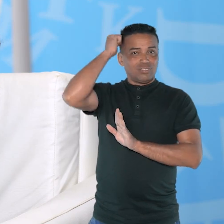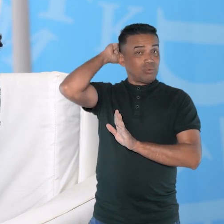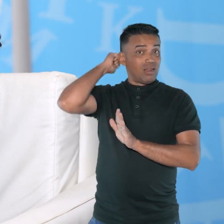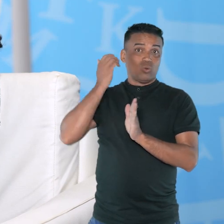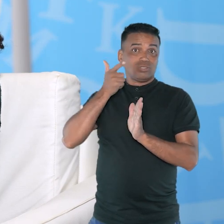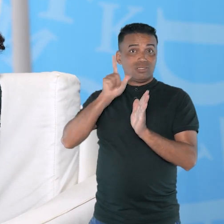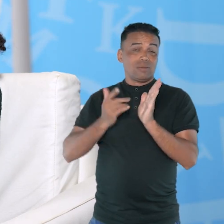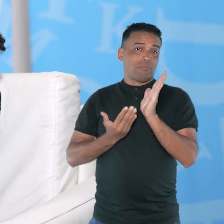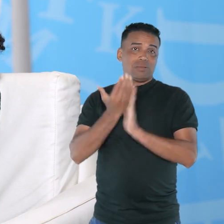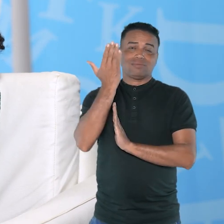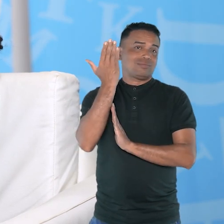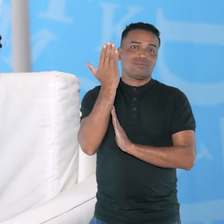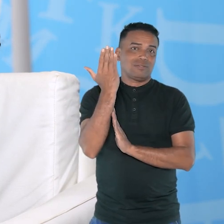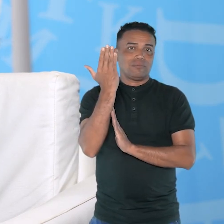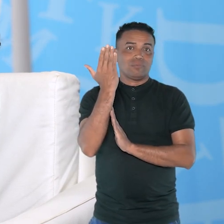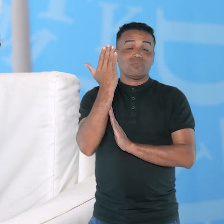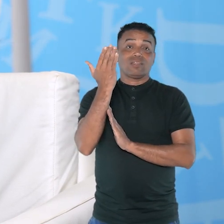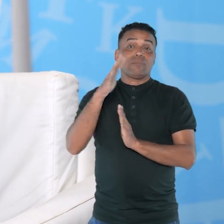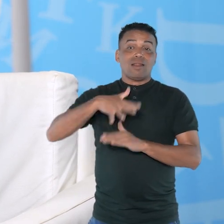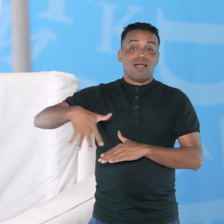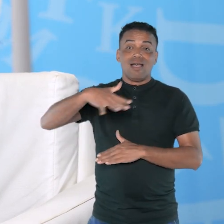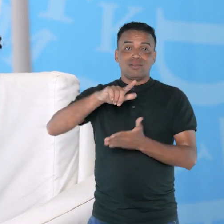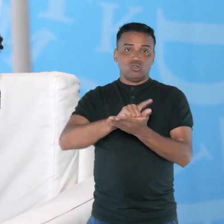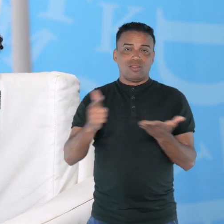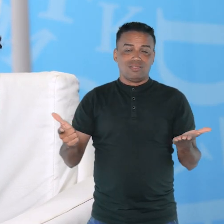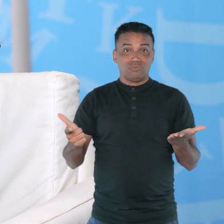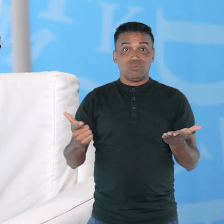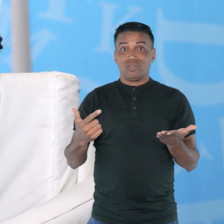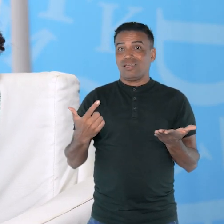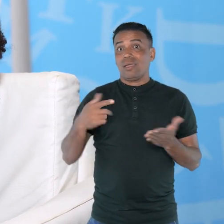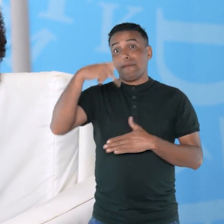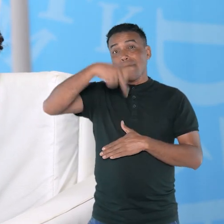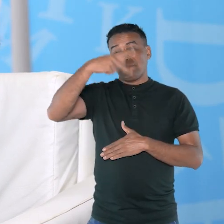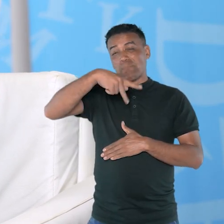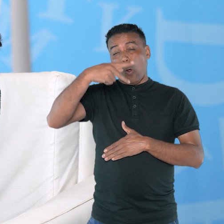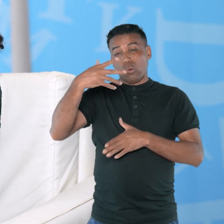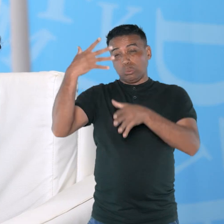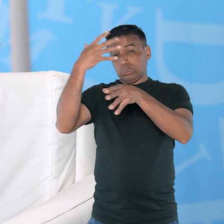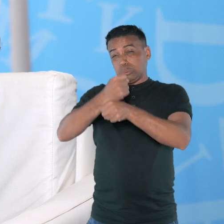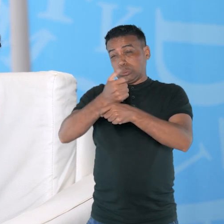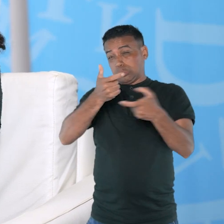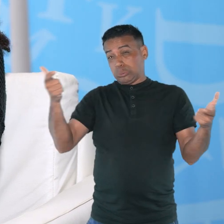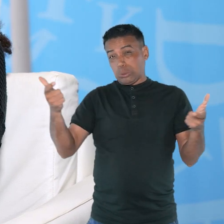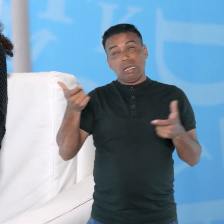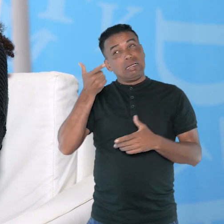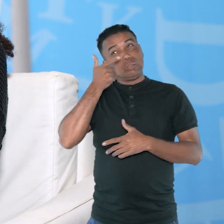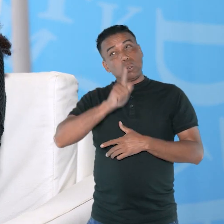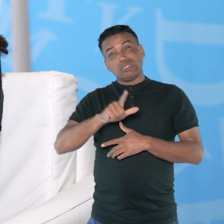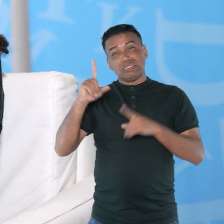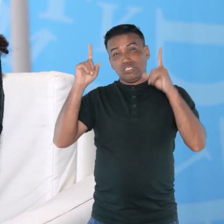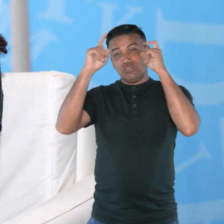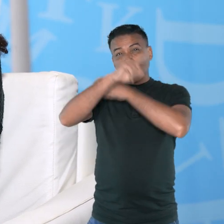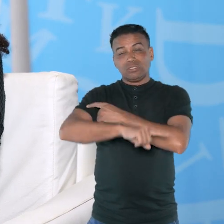passar para jornalismo, que tinha uma nota muito maior, e aí eu tinha dificuldades lá na